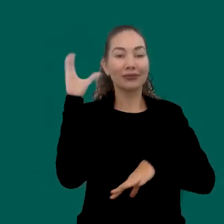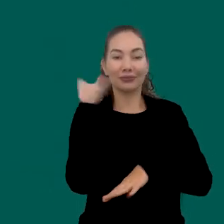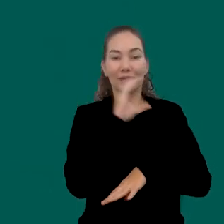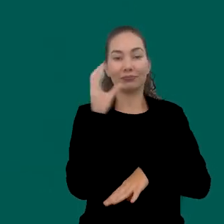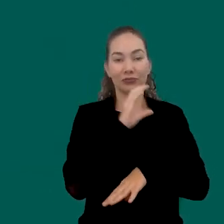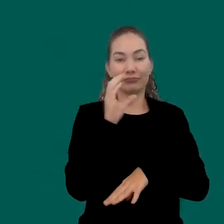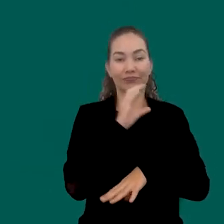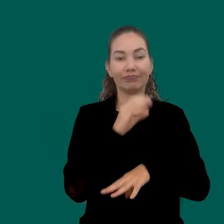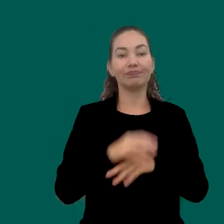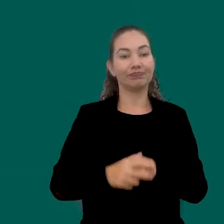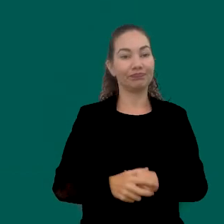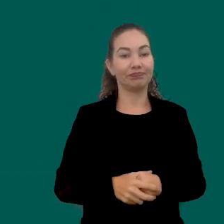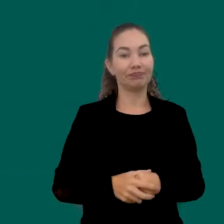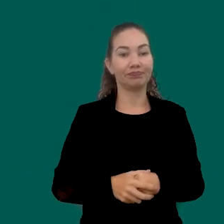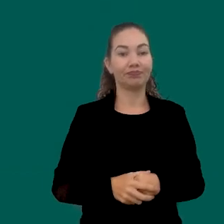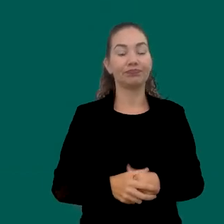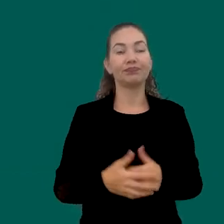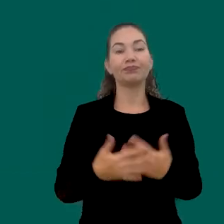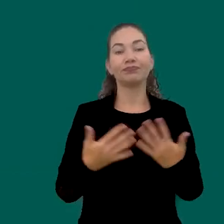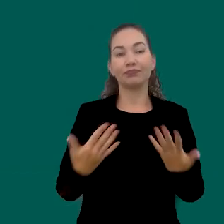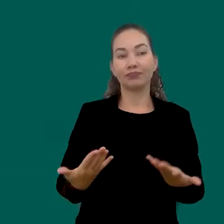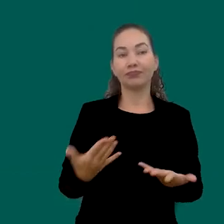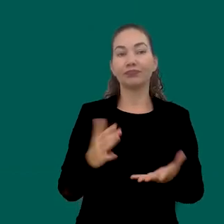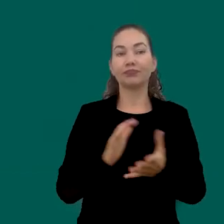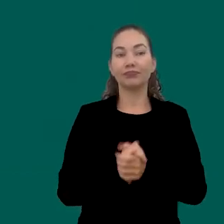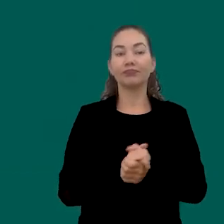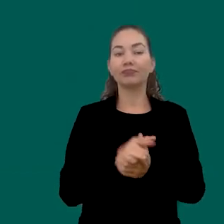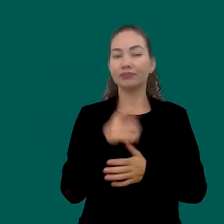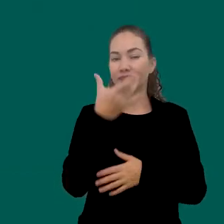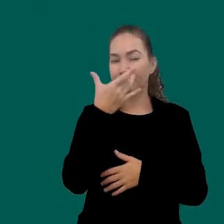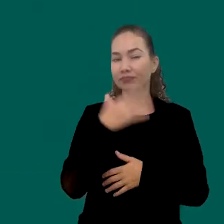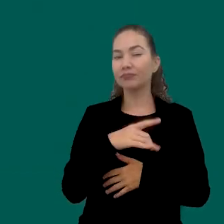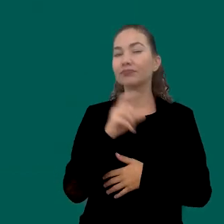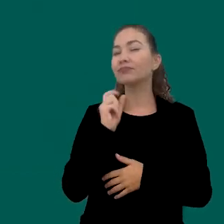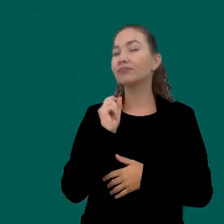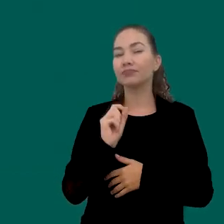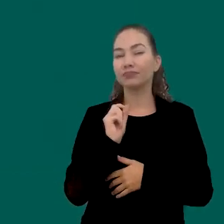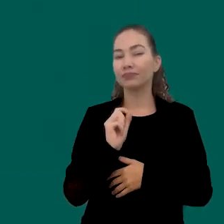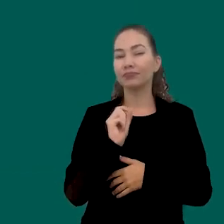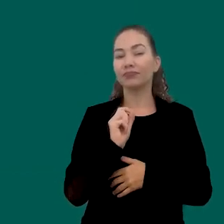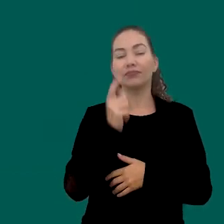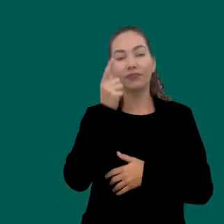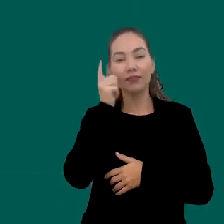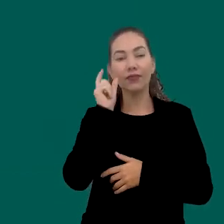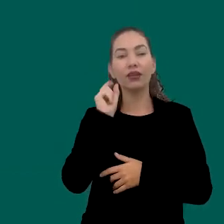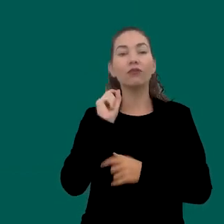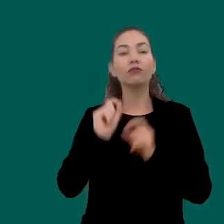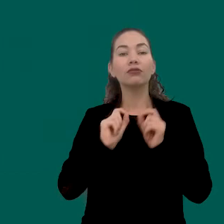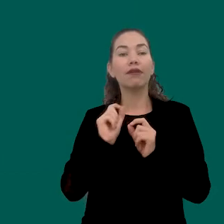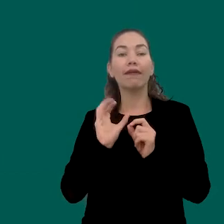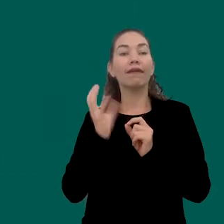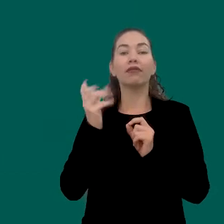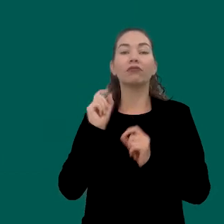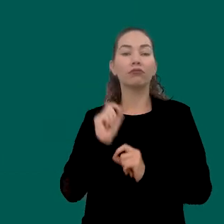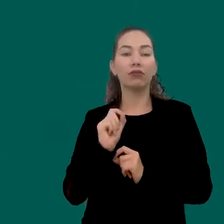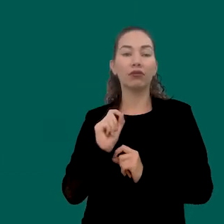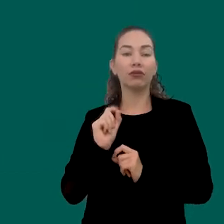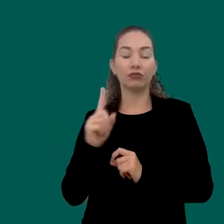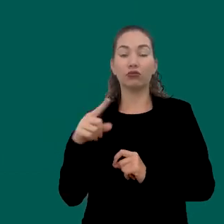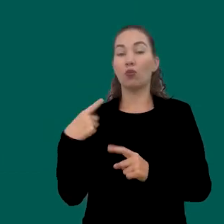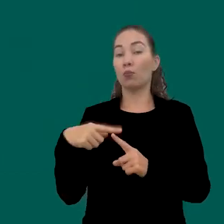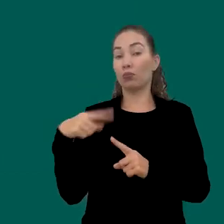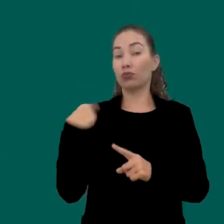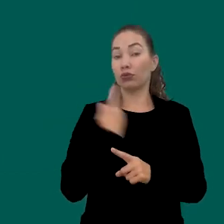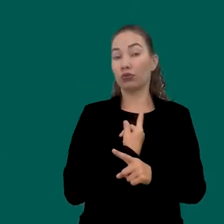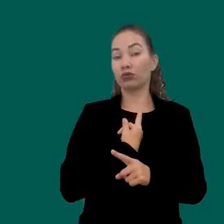Né? Cássio, tu acha que é uma alternativa para poder lidar com isso, né? Porque a gente